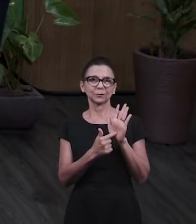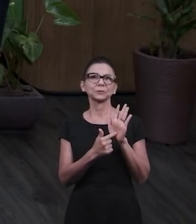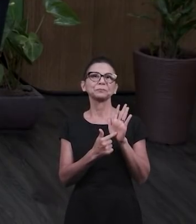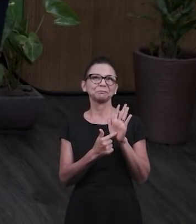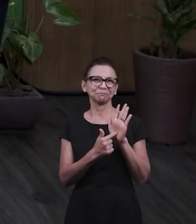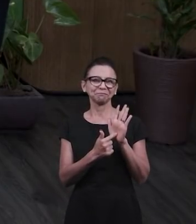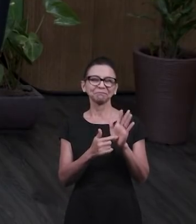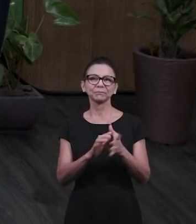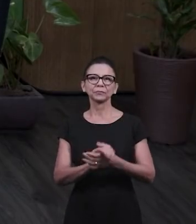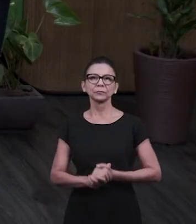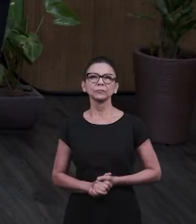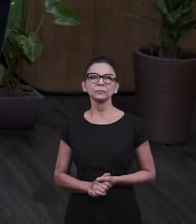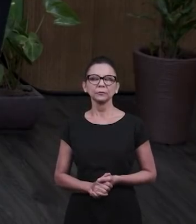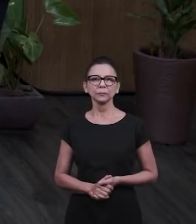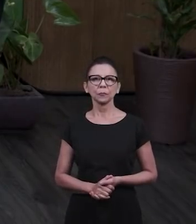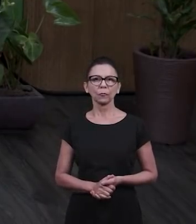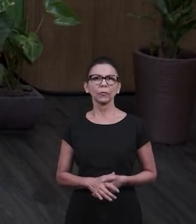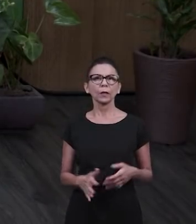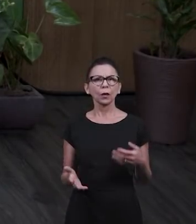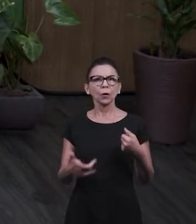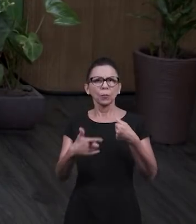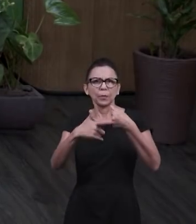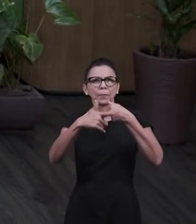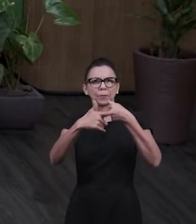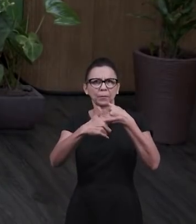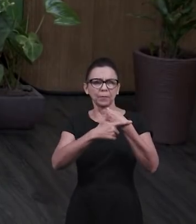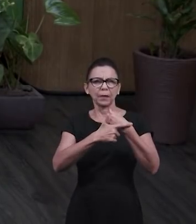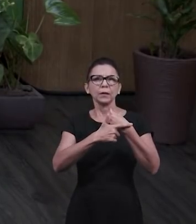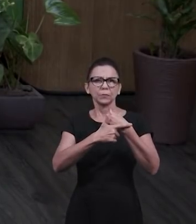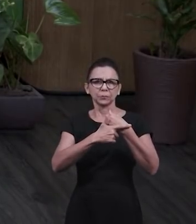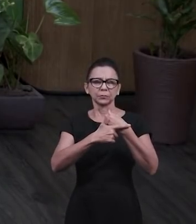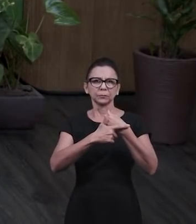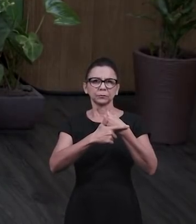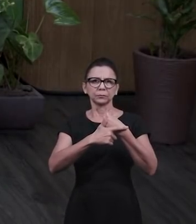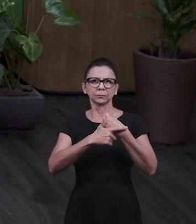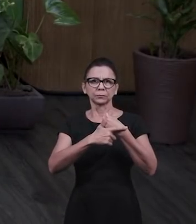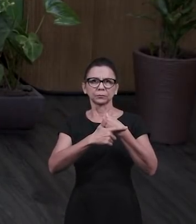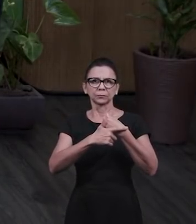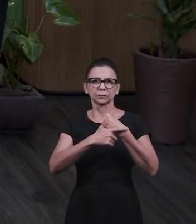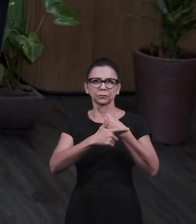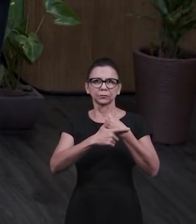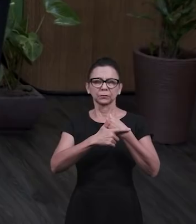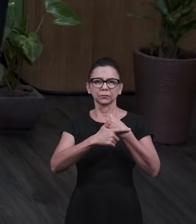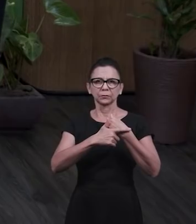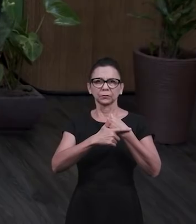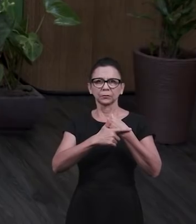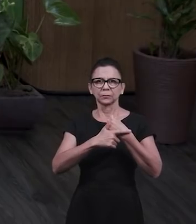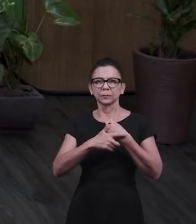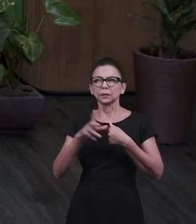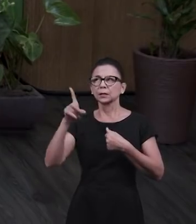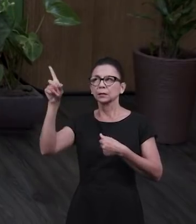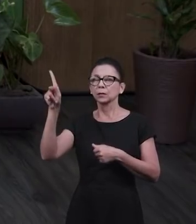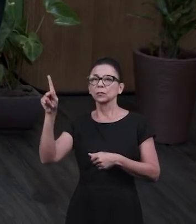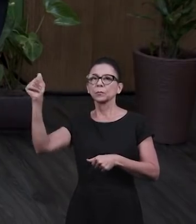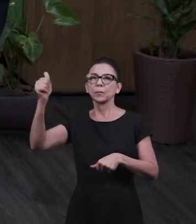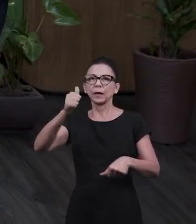que a missão que ele recebeu, que foi dada por ele, da parte de Deus Pai, quando o enviou